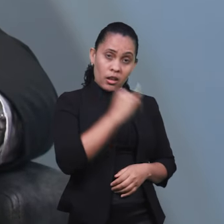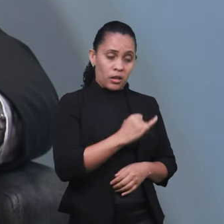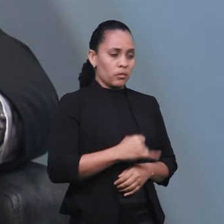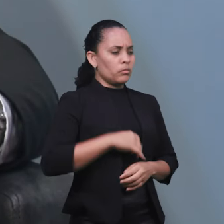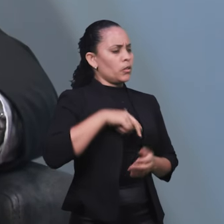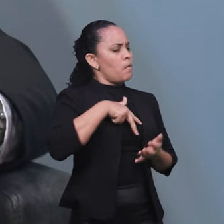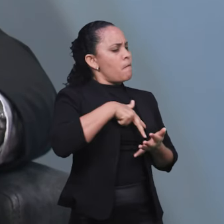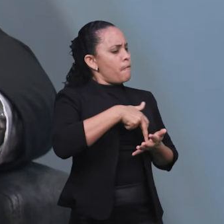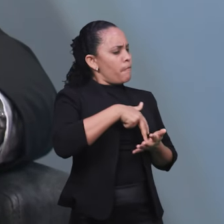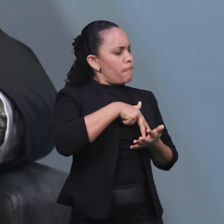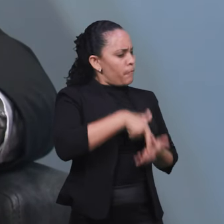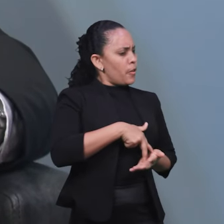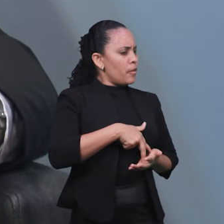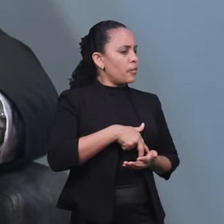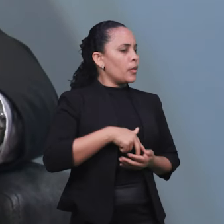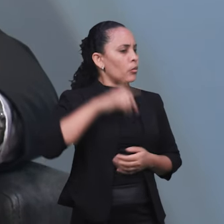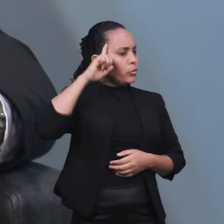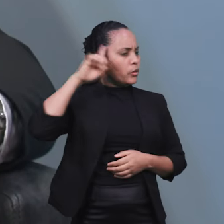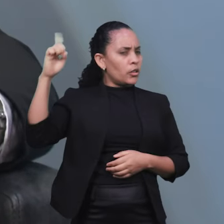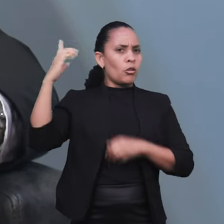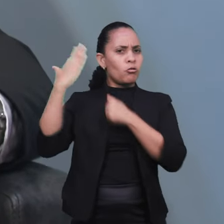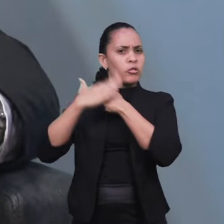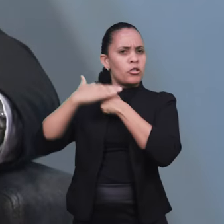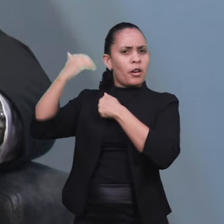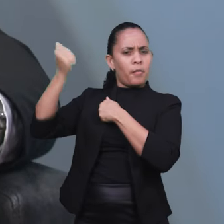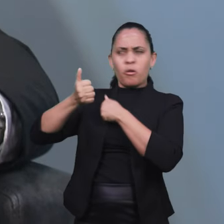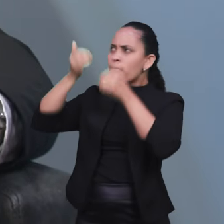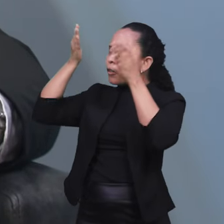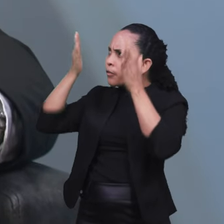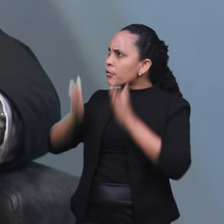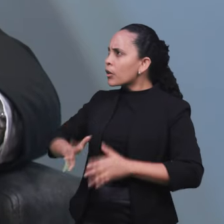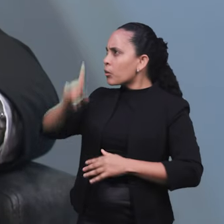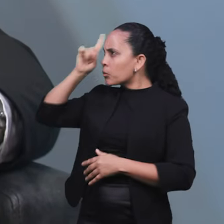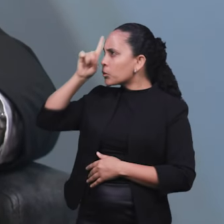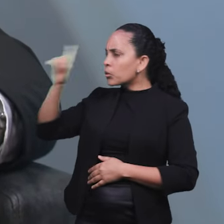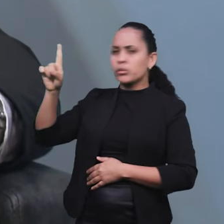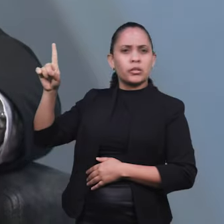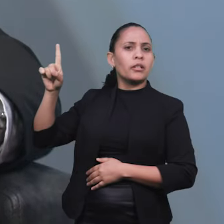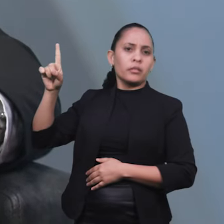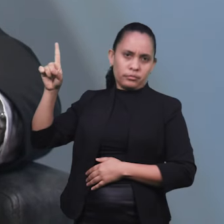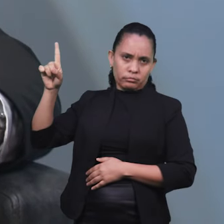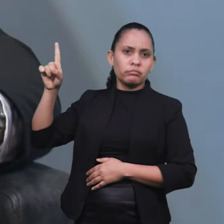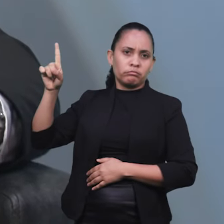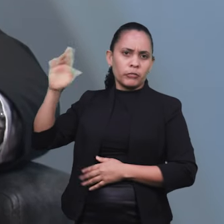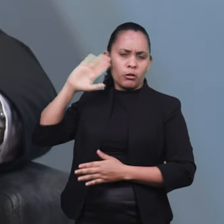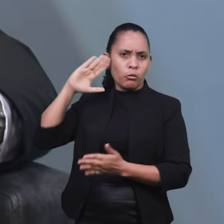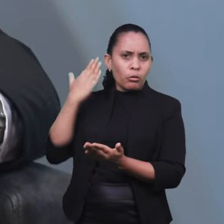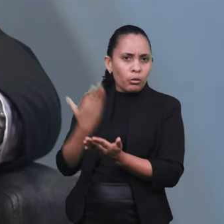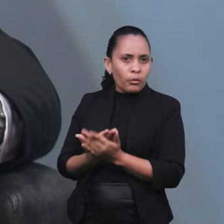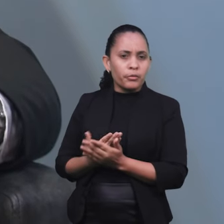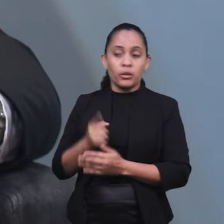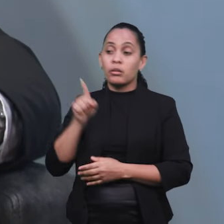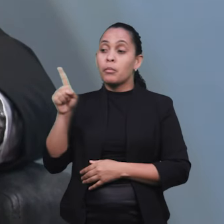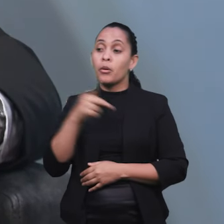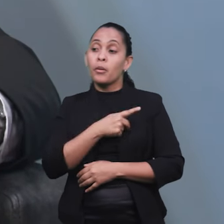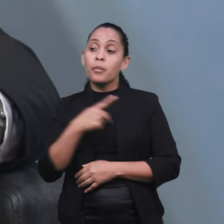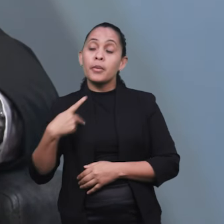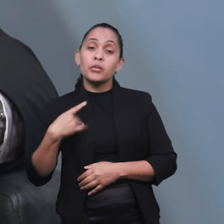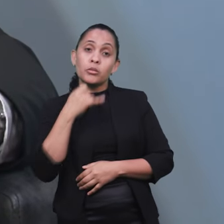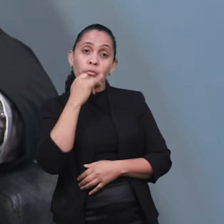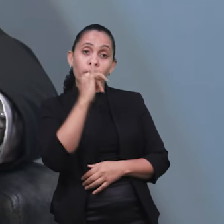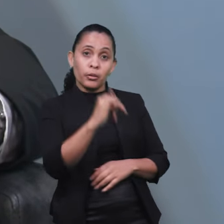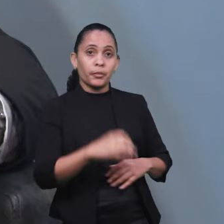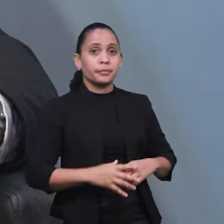porque ele se manteve fiel ao chamado e à confiança de que Deus lhe havia confiado. E como o pastor disse há